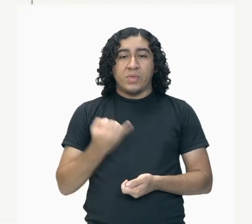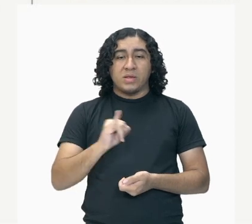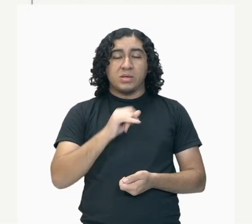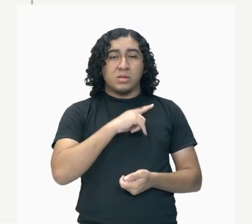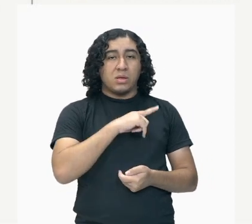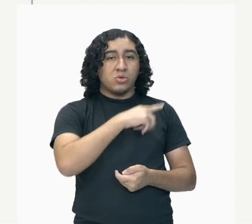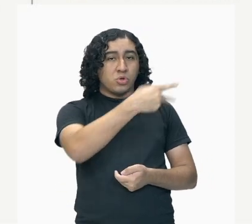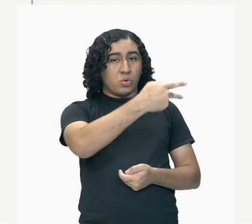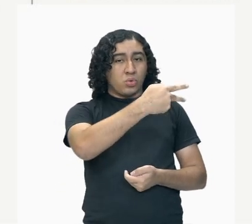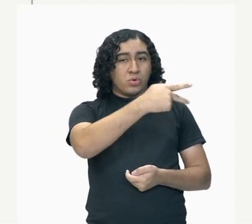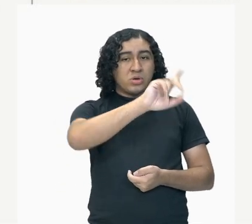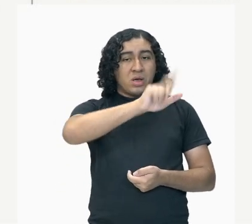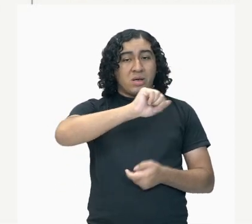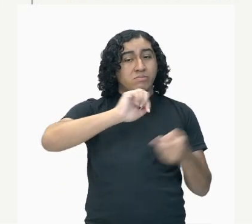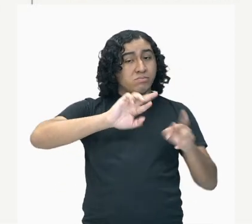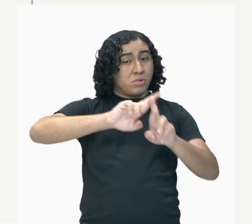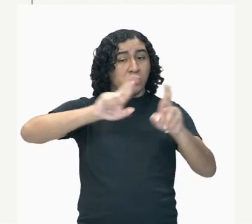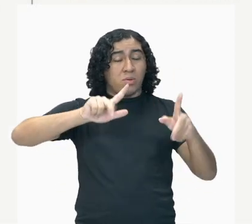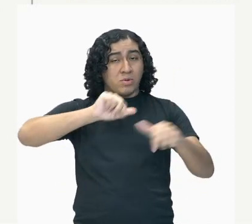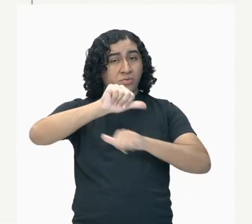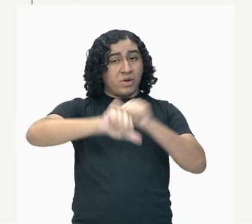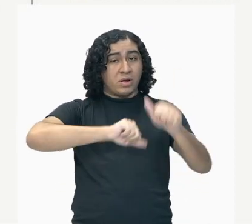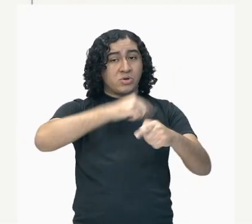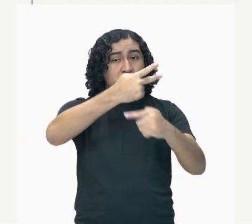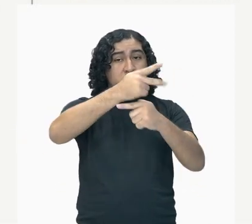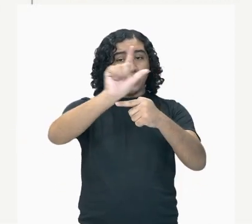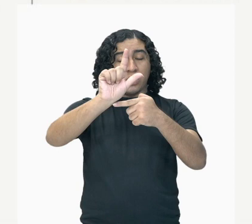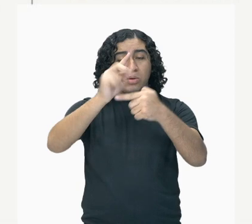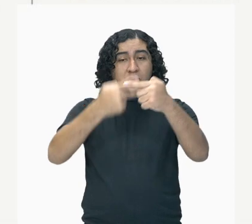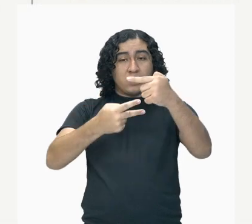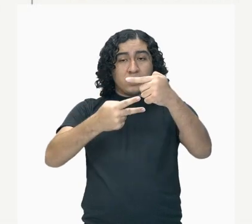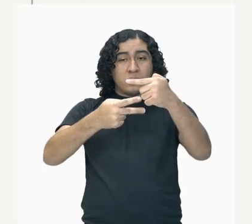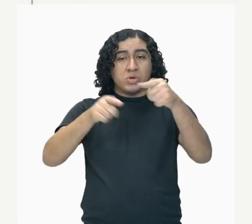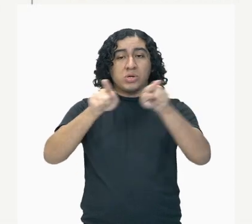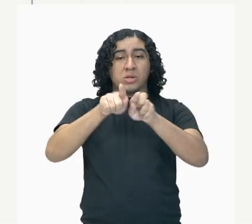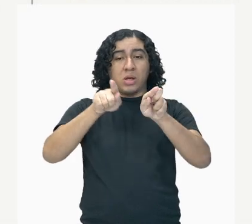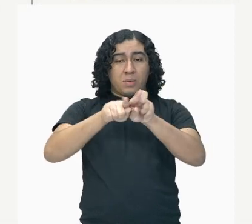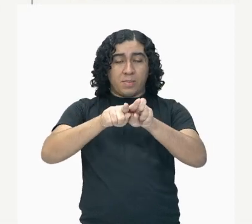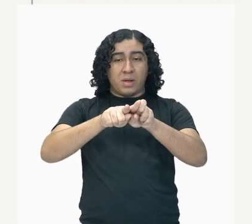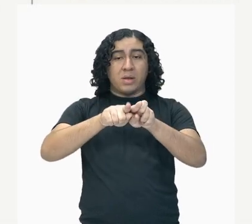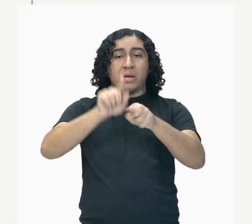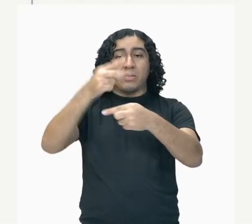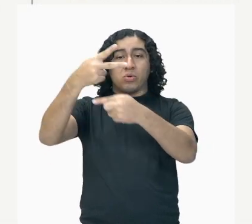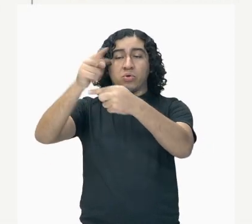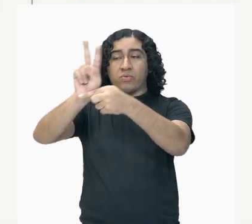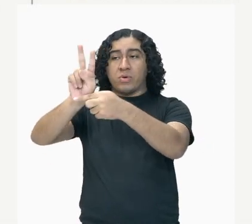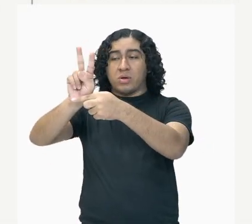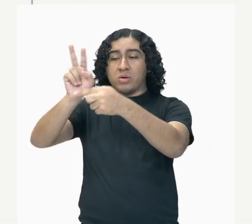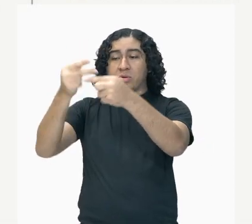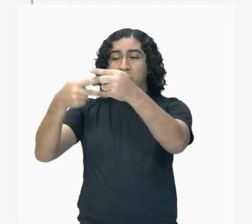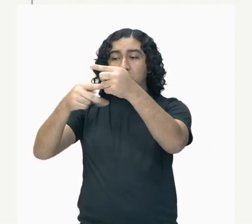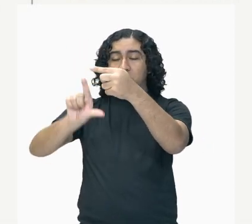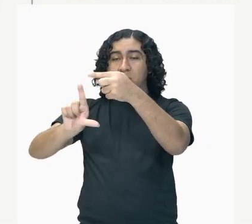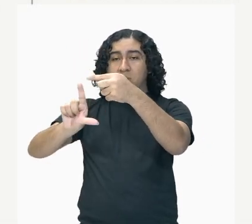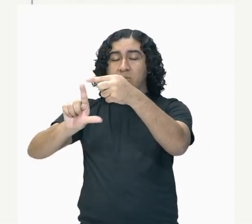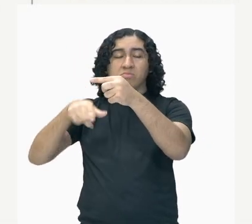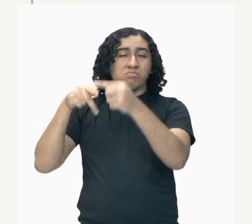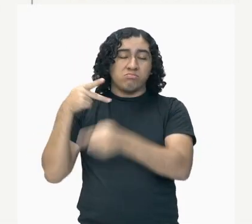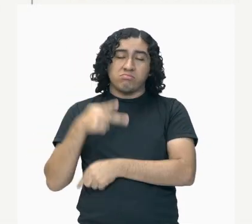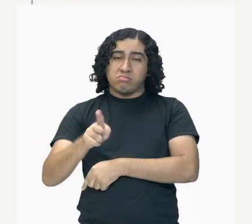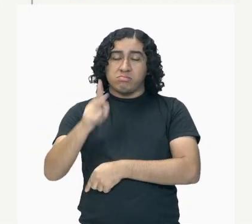2l sobre 2 quando eu tenho dois ventres também a frequência é 2v so 2l e assim